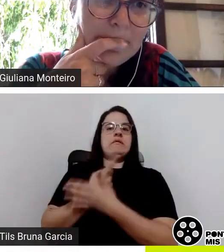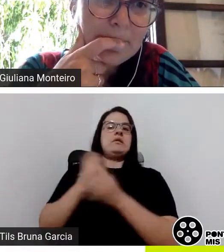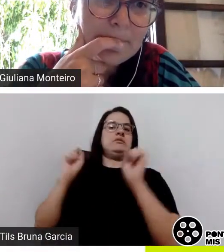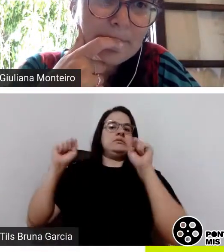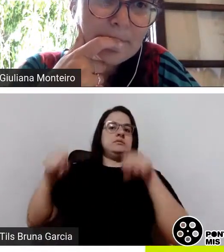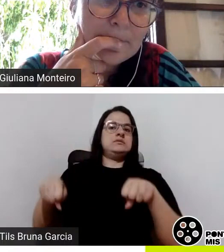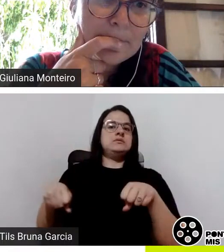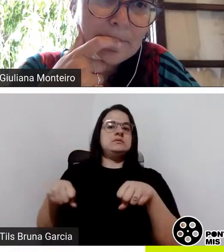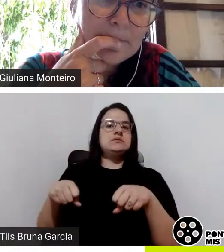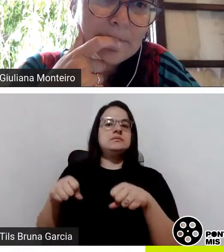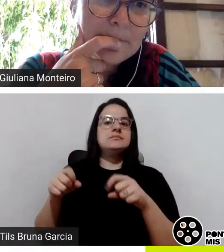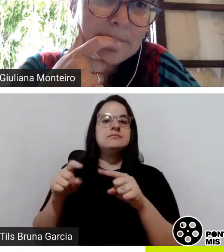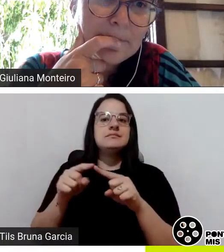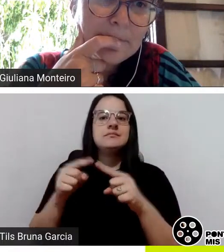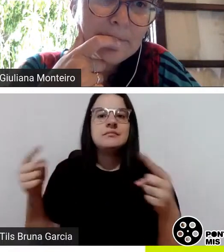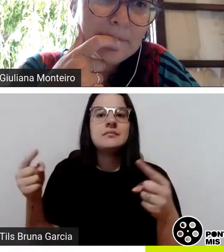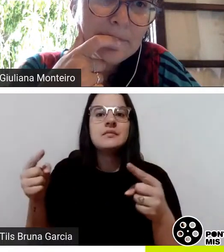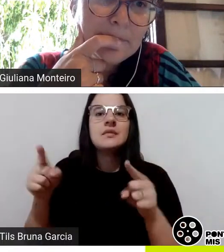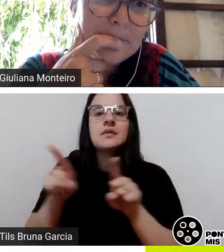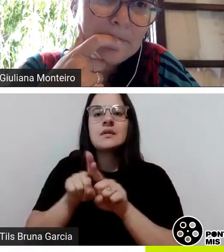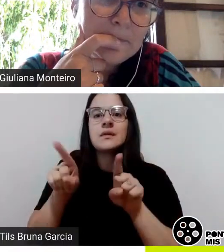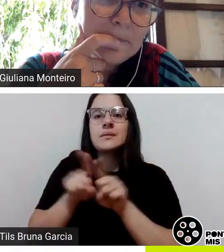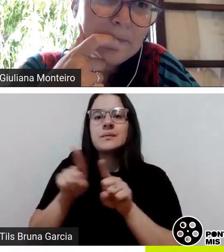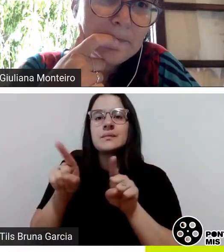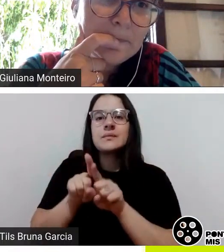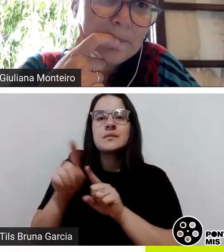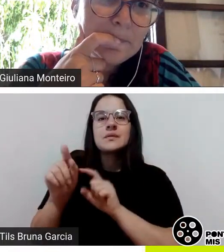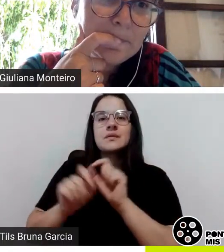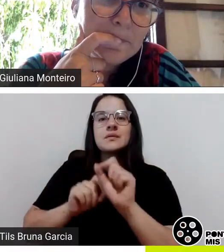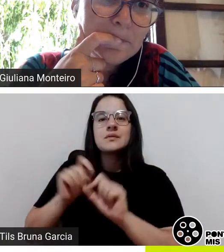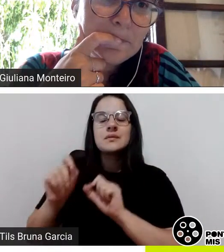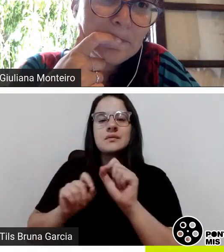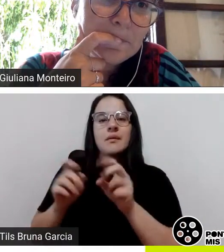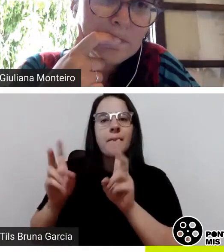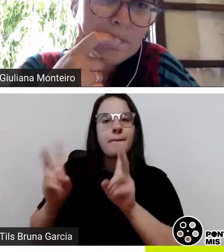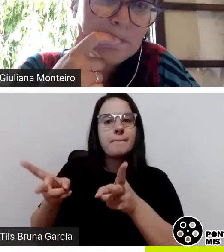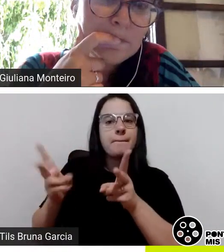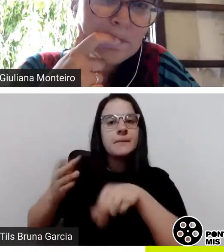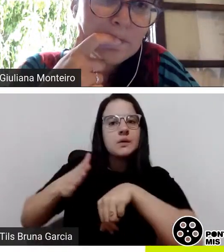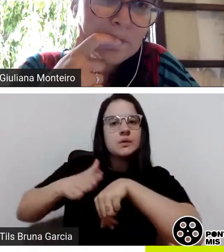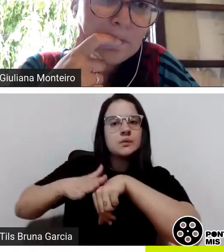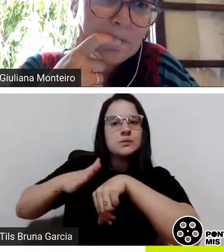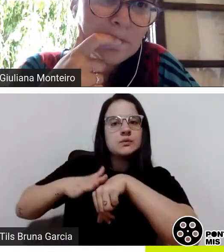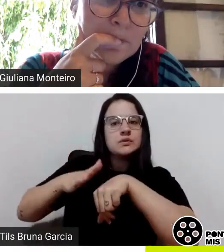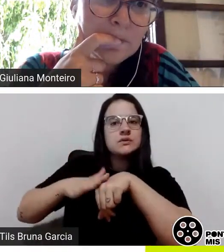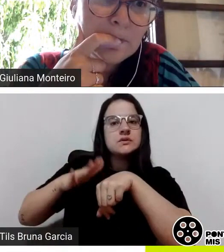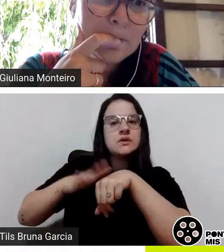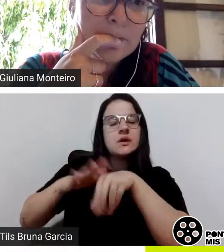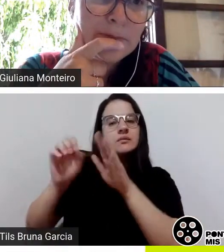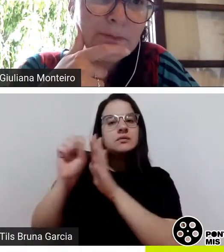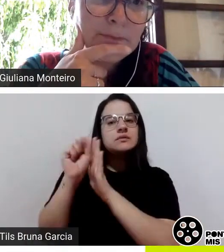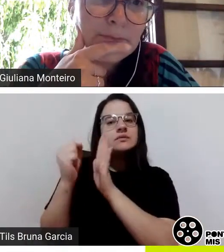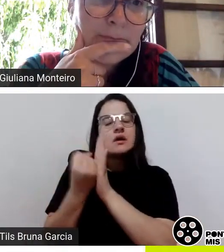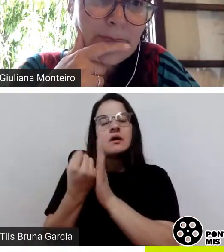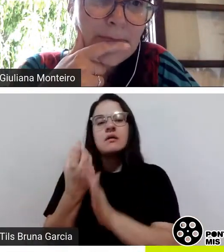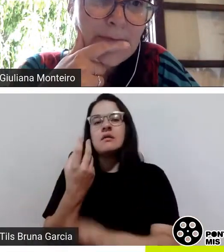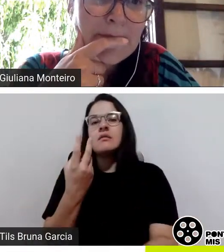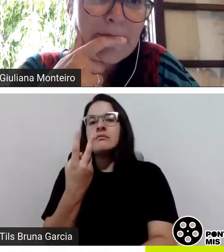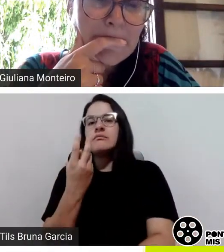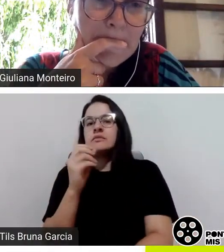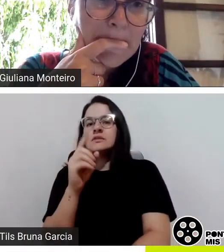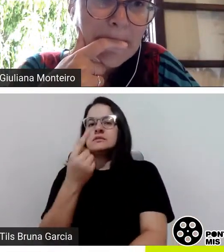que mudou, talvez, e realmente concordo contigo, que o século XX é o século do cinema e da